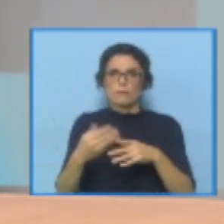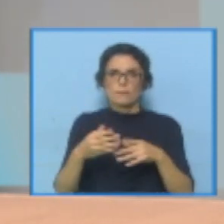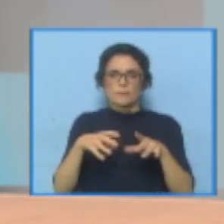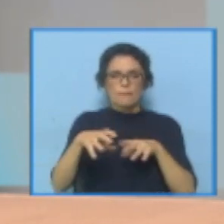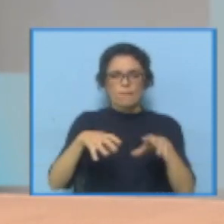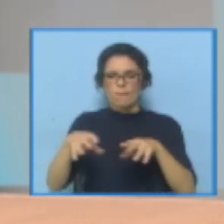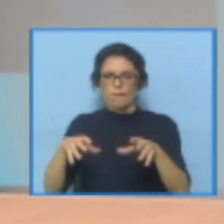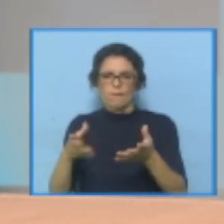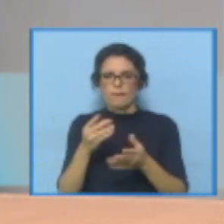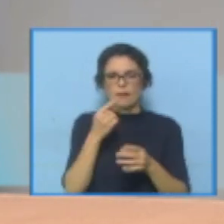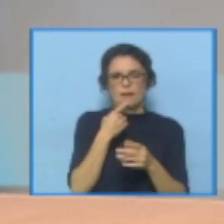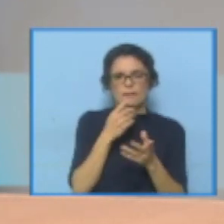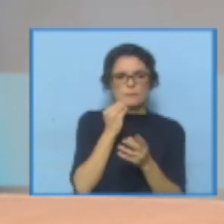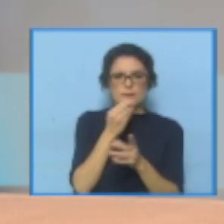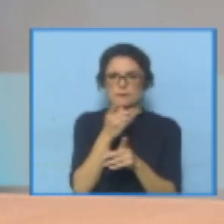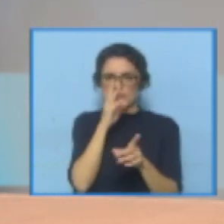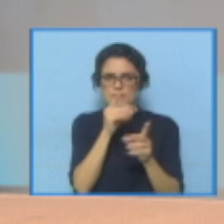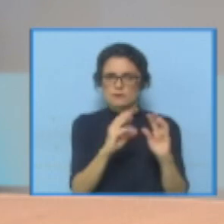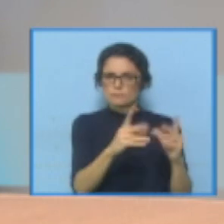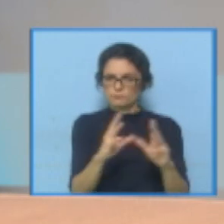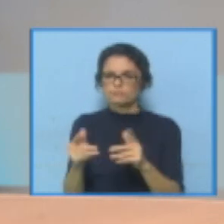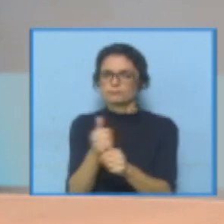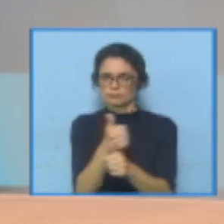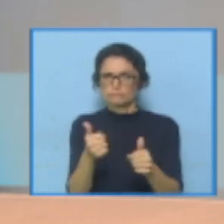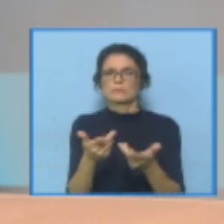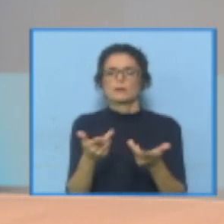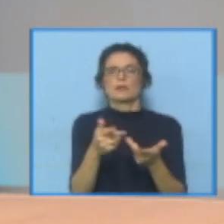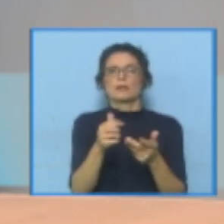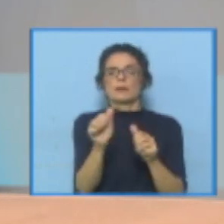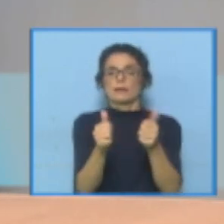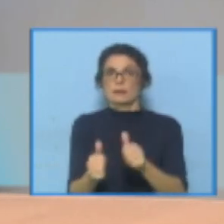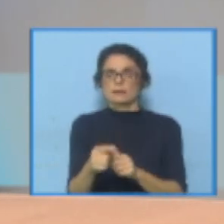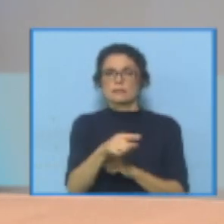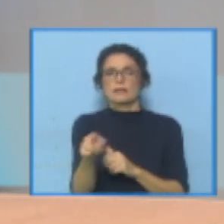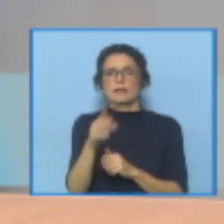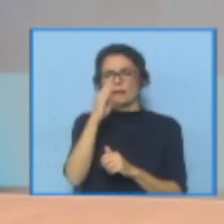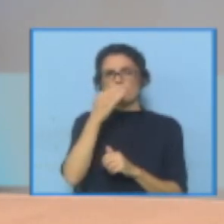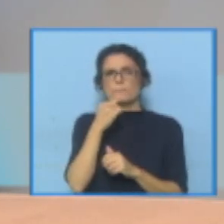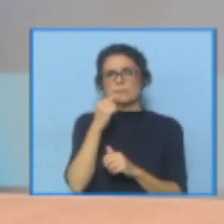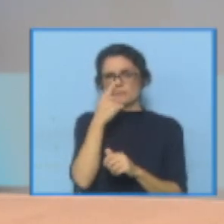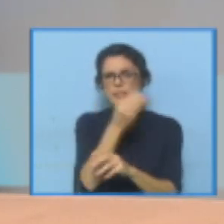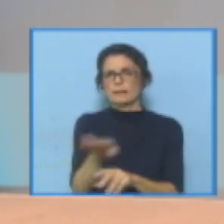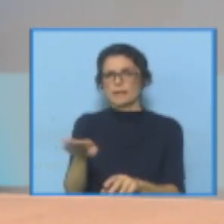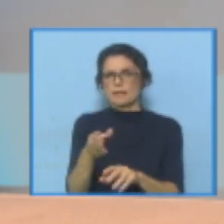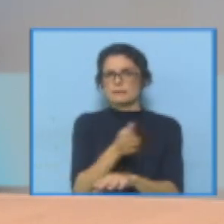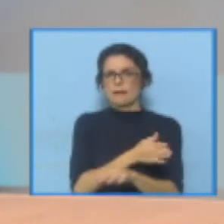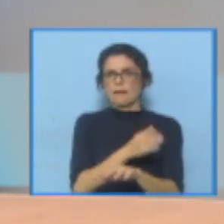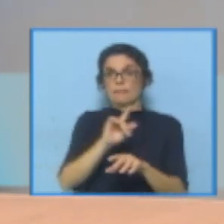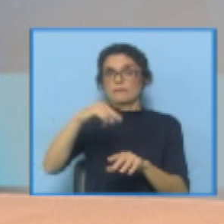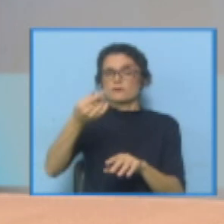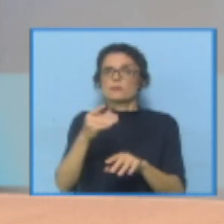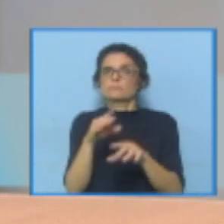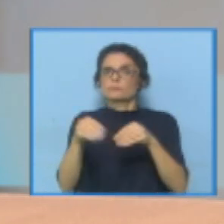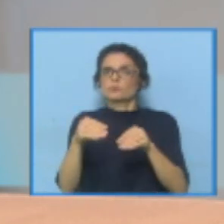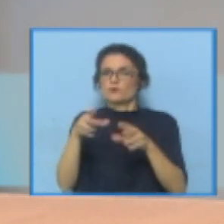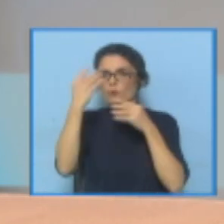é importante perceber o que é que as crianças sabem, que competências têm antes e depois de jogar, exatamente para perceber que competências e